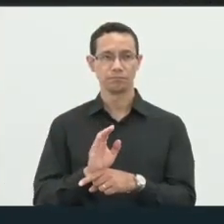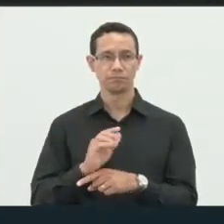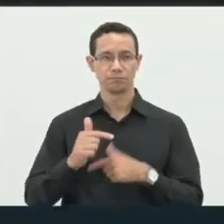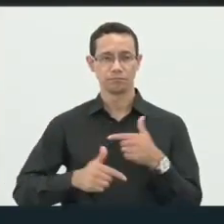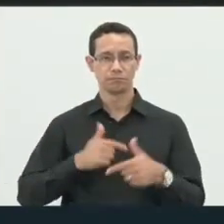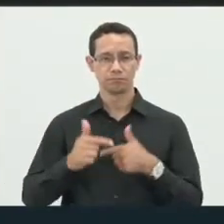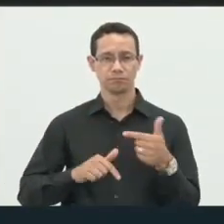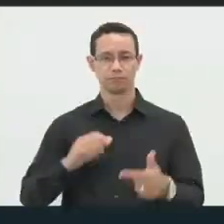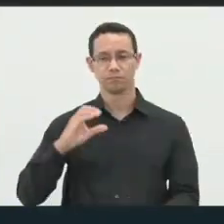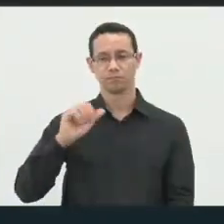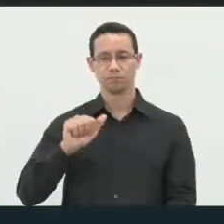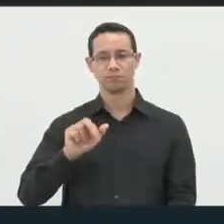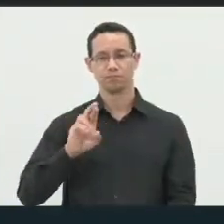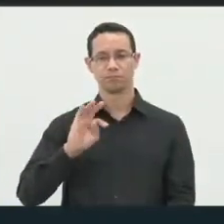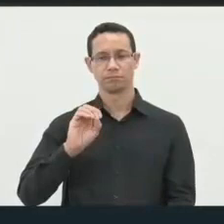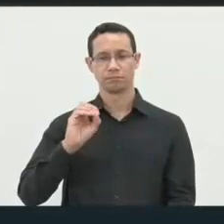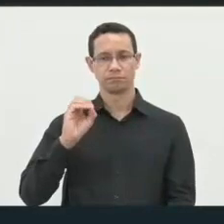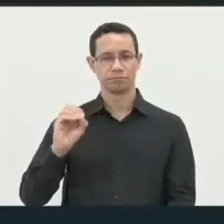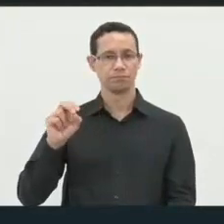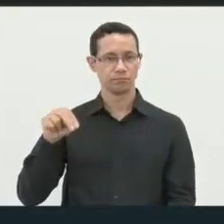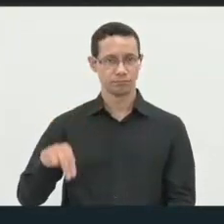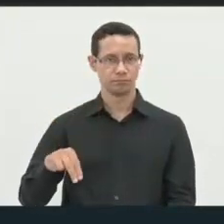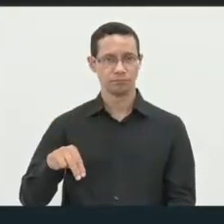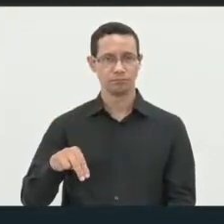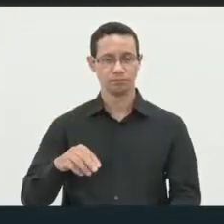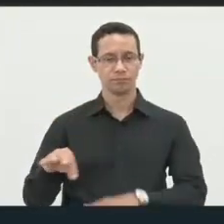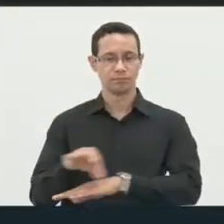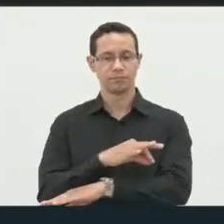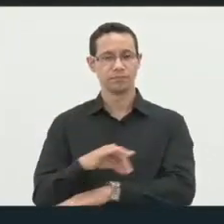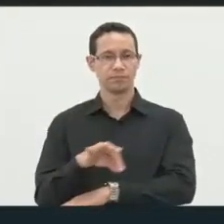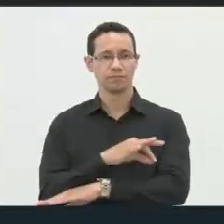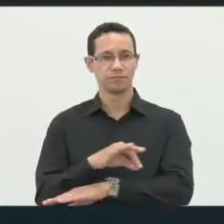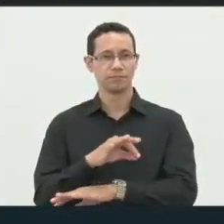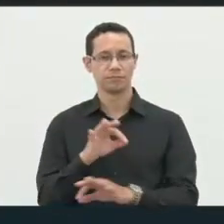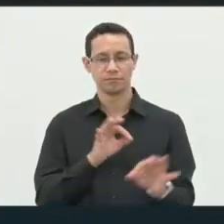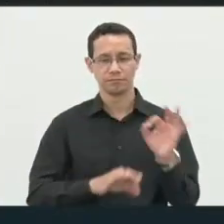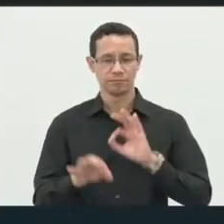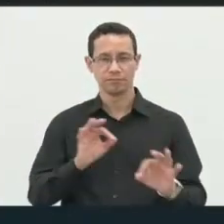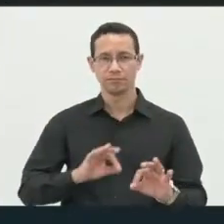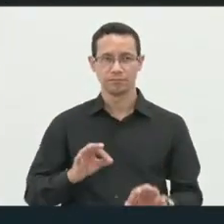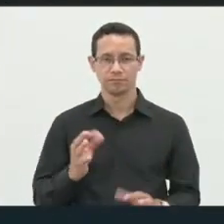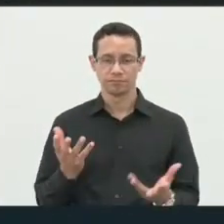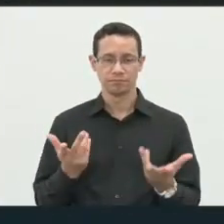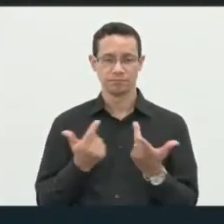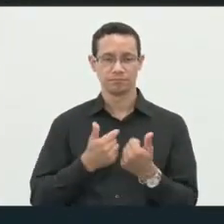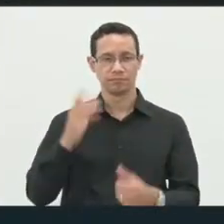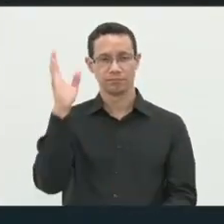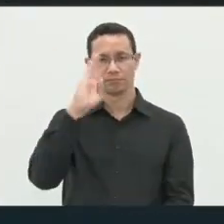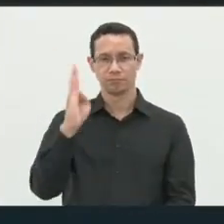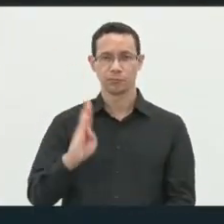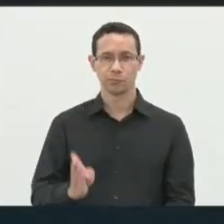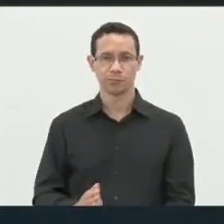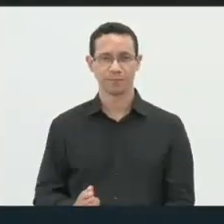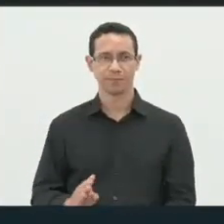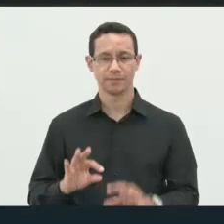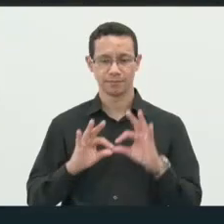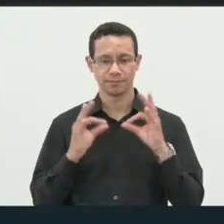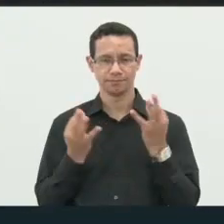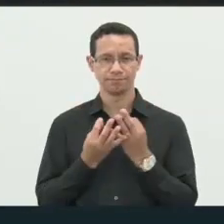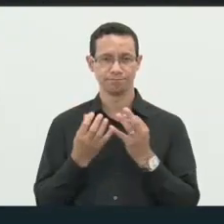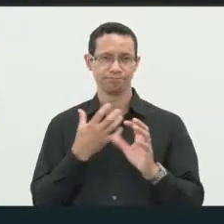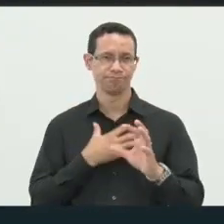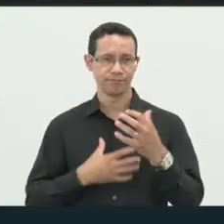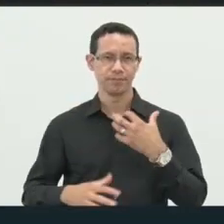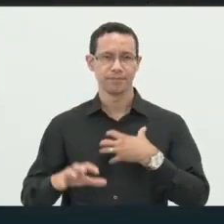arquiteto e grande cartunista do Brasil Então as famílias a minha condolência